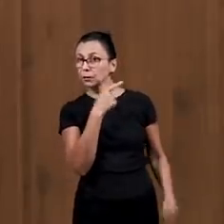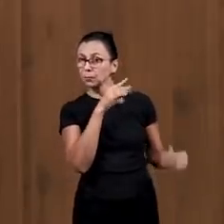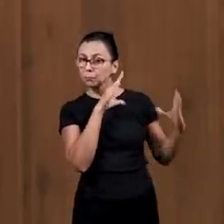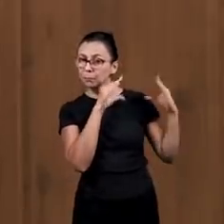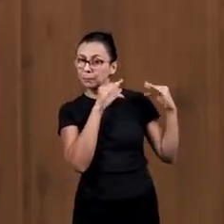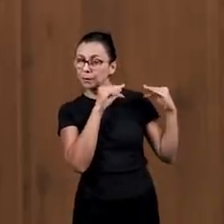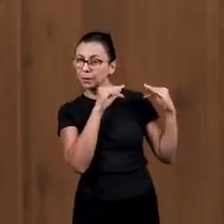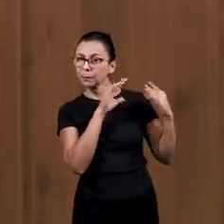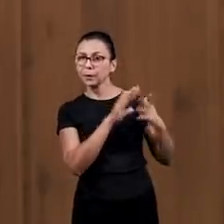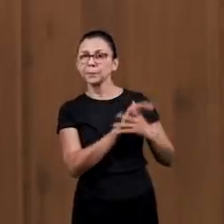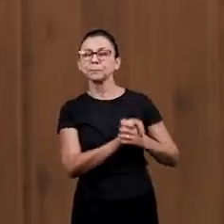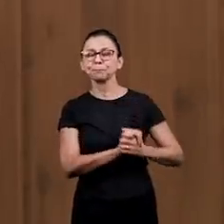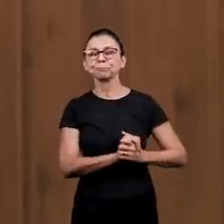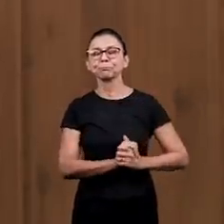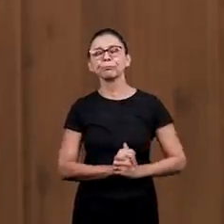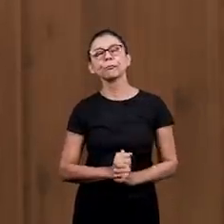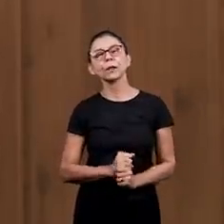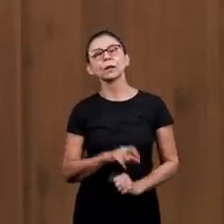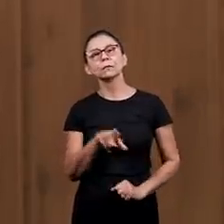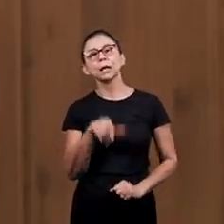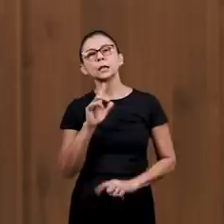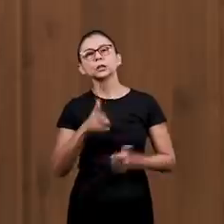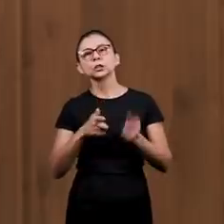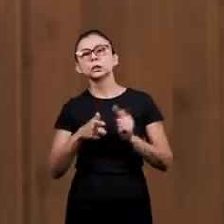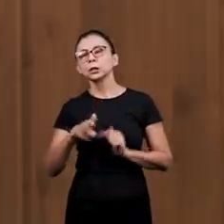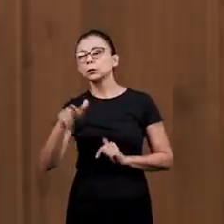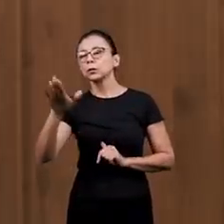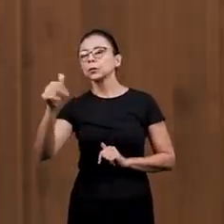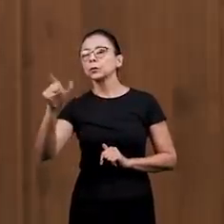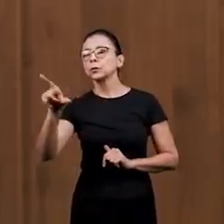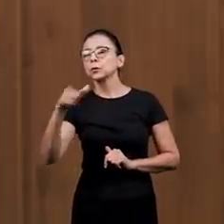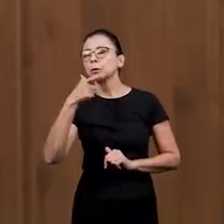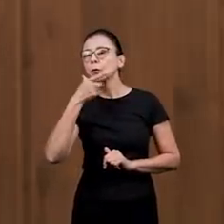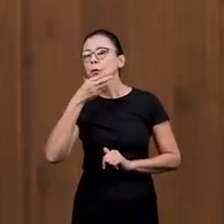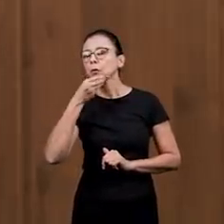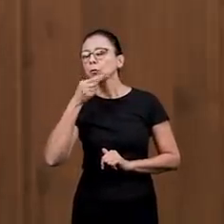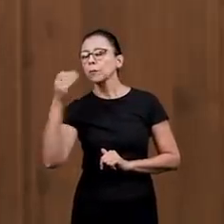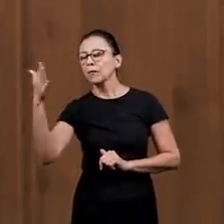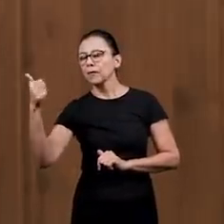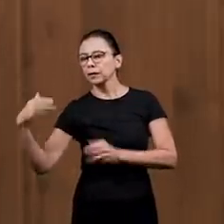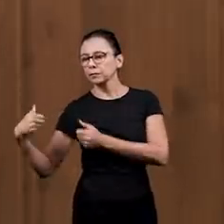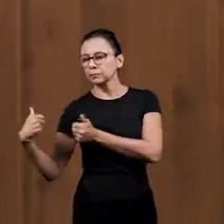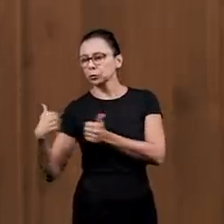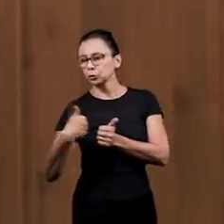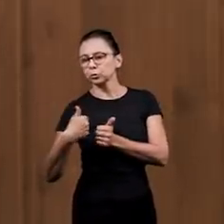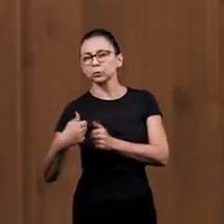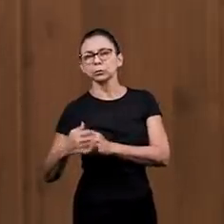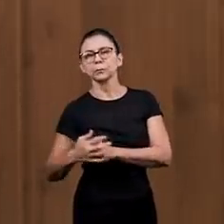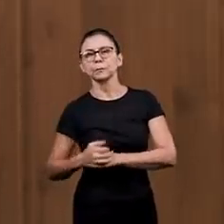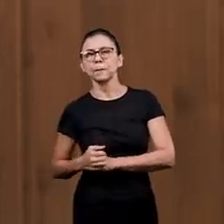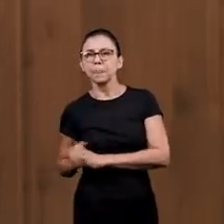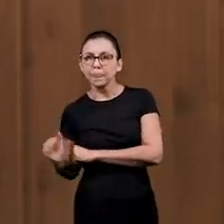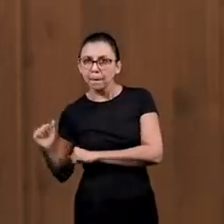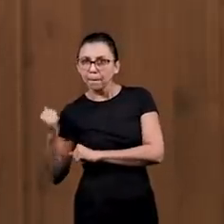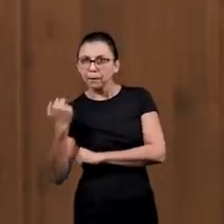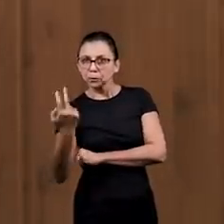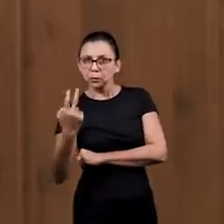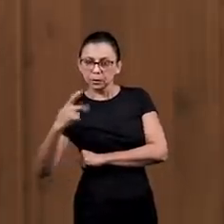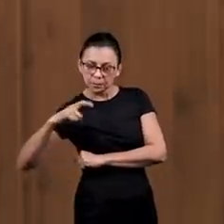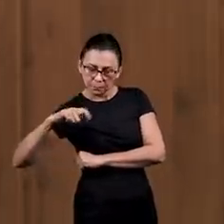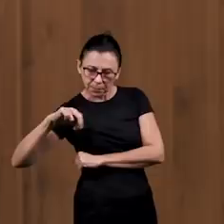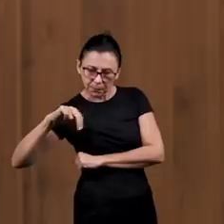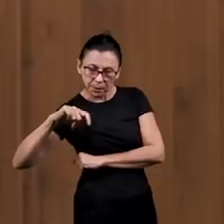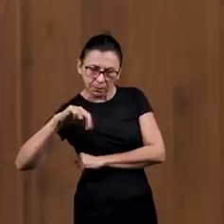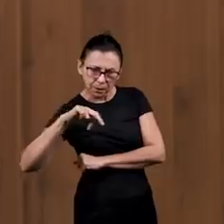Gideão, então, chamou o seu ajudante e foi até lá. Quando chegou no acampamento inimigo, Gideão ouviu a